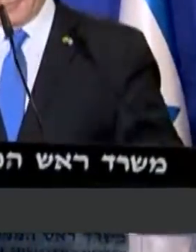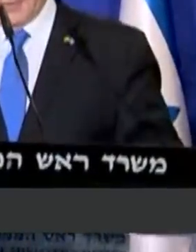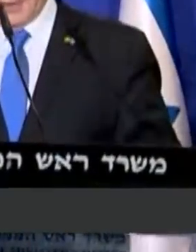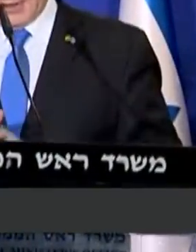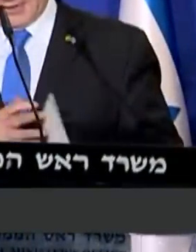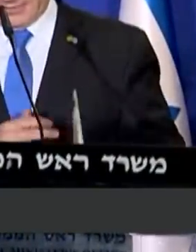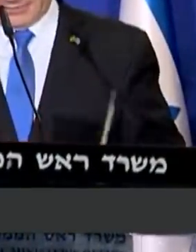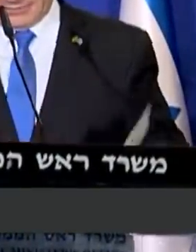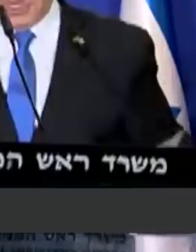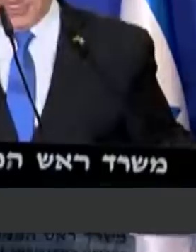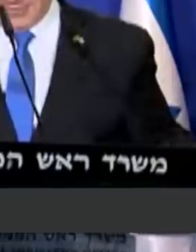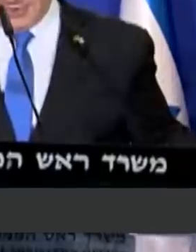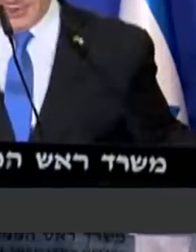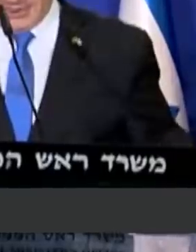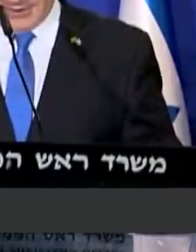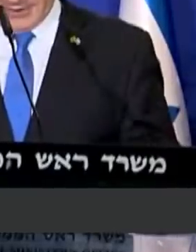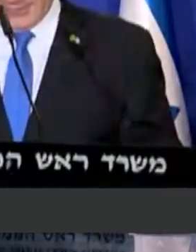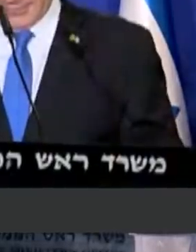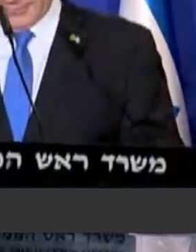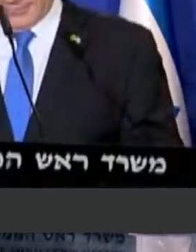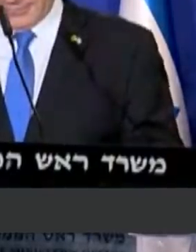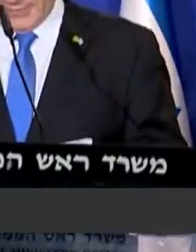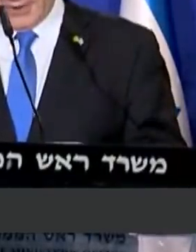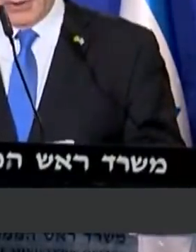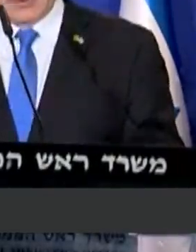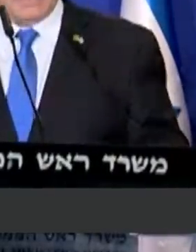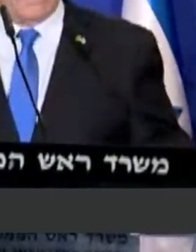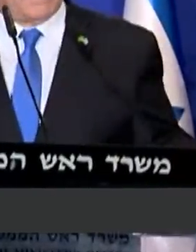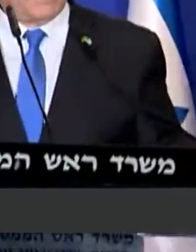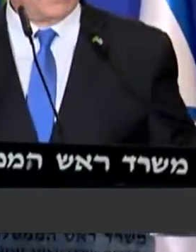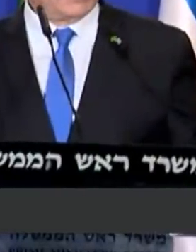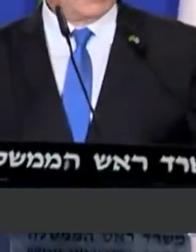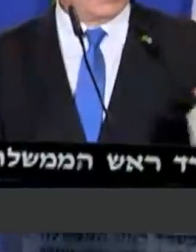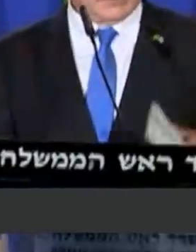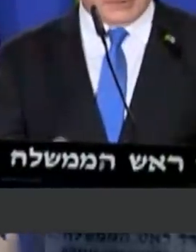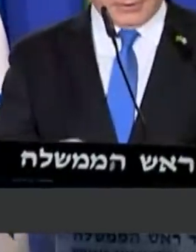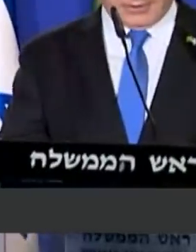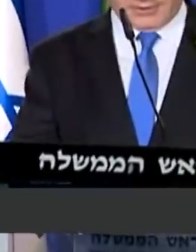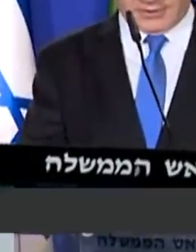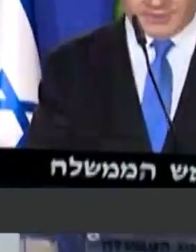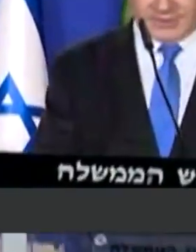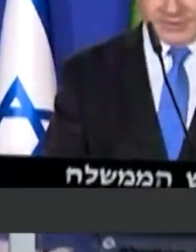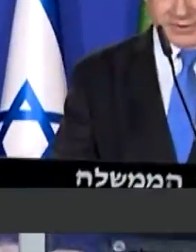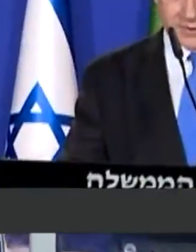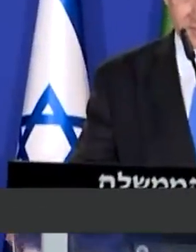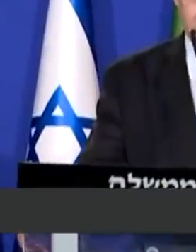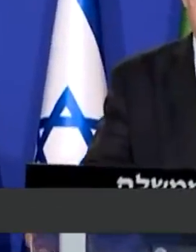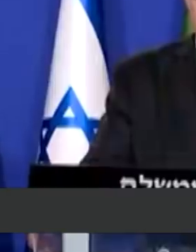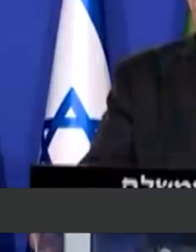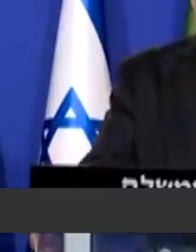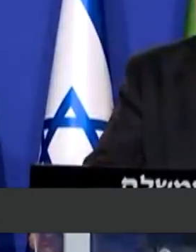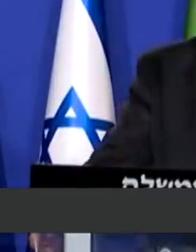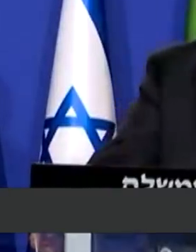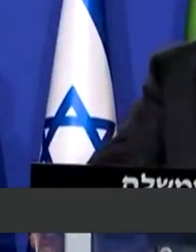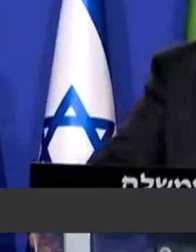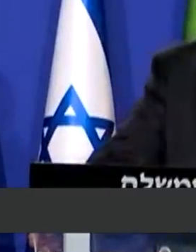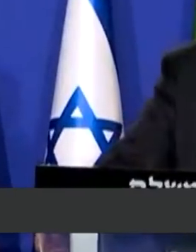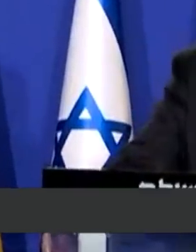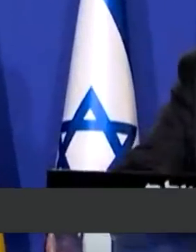The President of the Federative Republic of Brazil, Mr. Jair Bolsonaro. Ele é